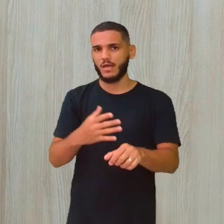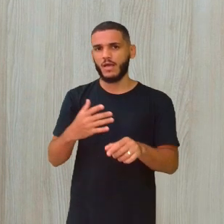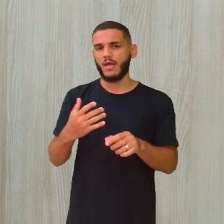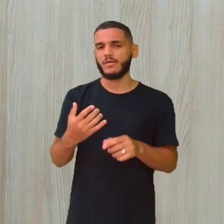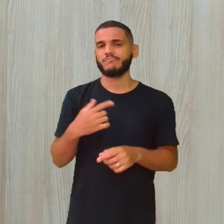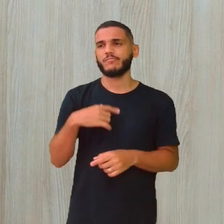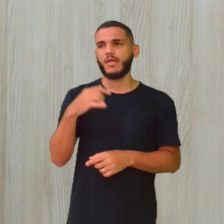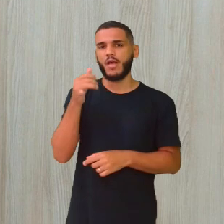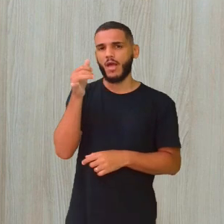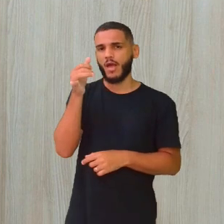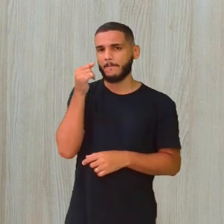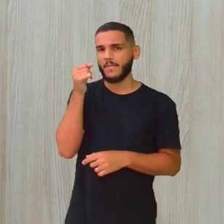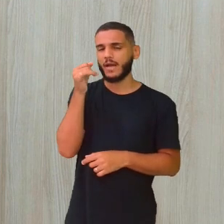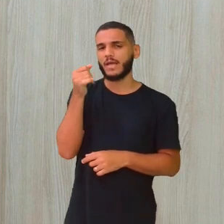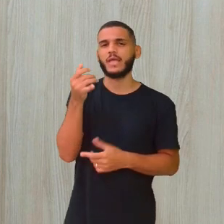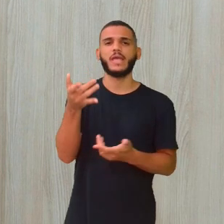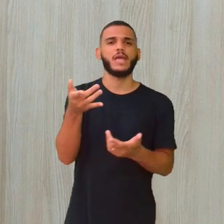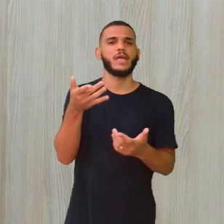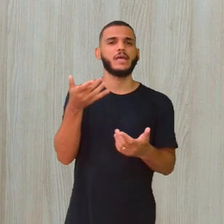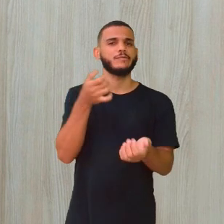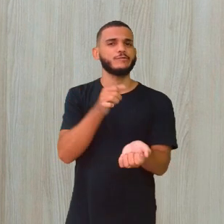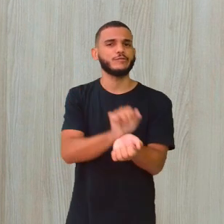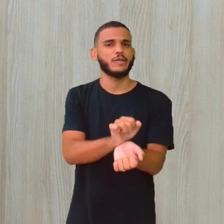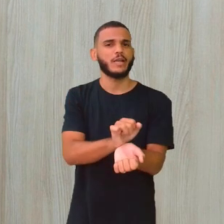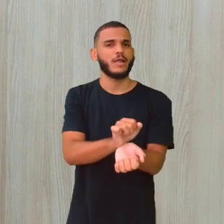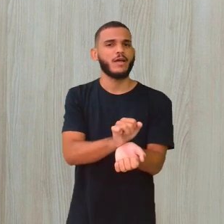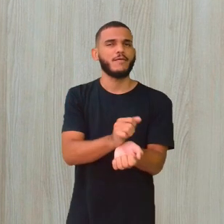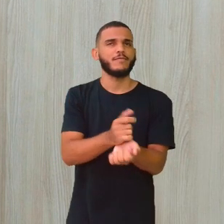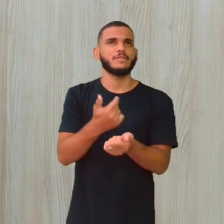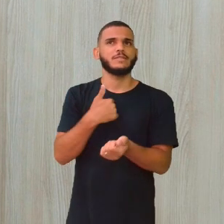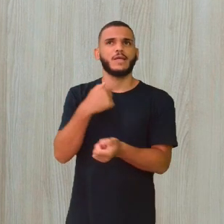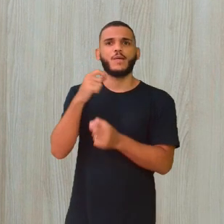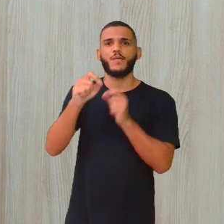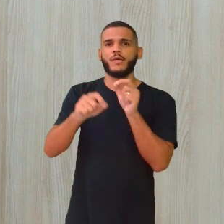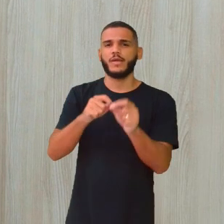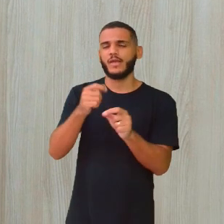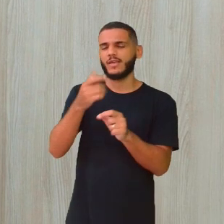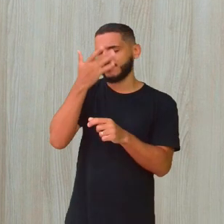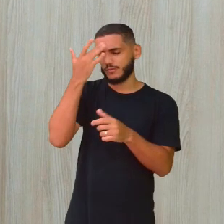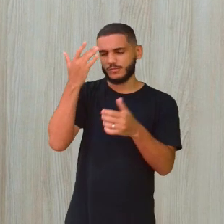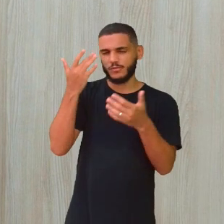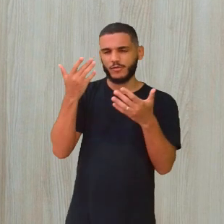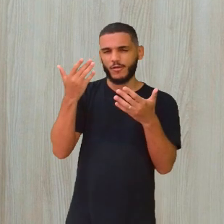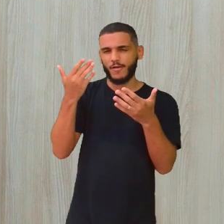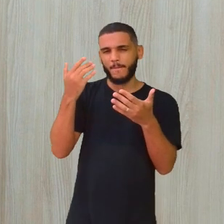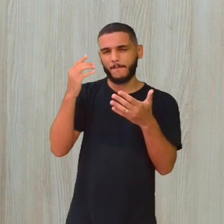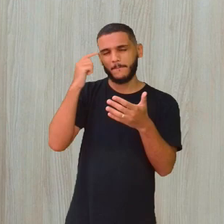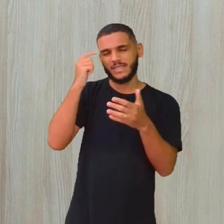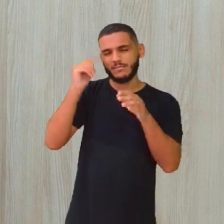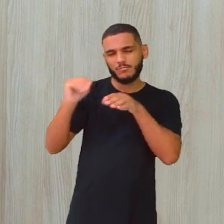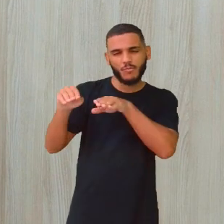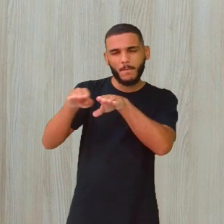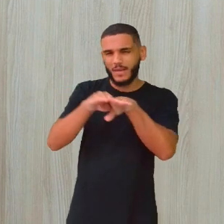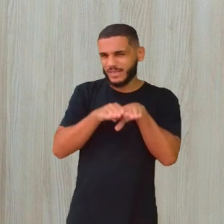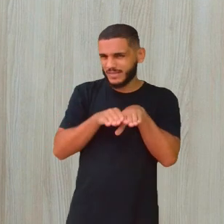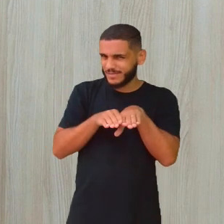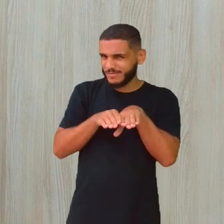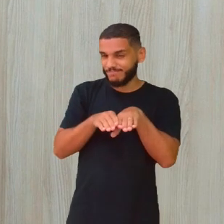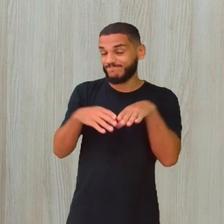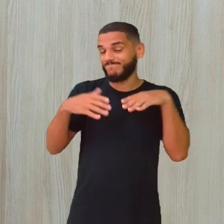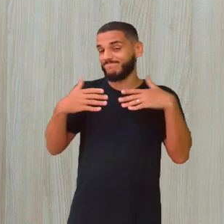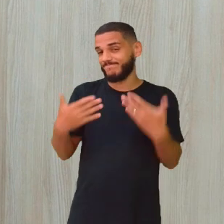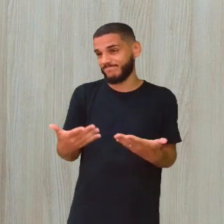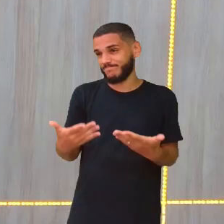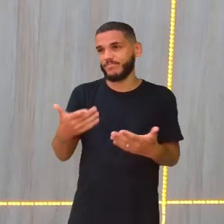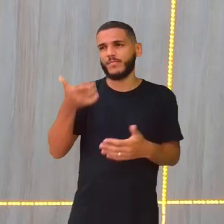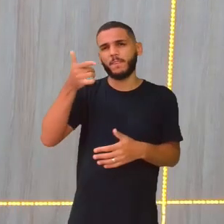de exploração, né? E aí fica tudo mais sutil, fica tudo mais tênue. E isso é uma narrativa bastante complicada. Isso, porque